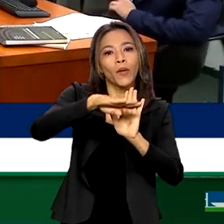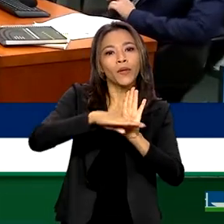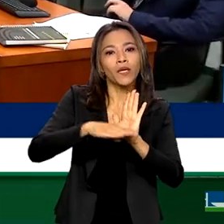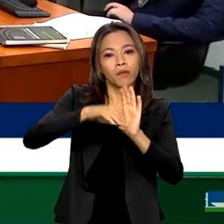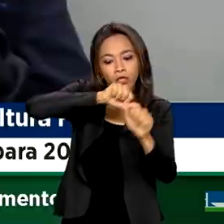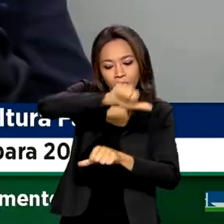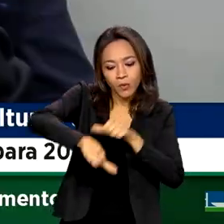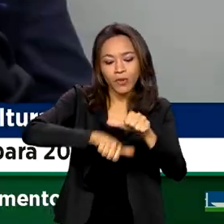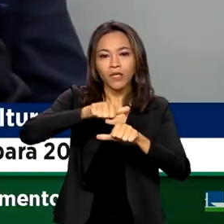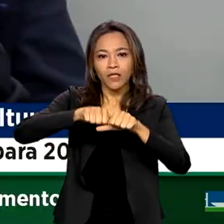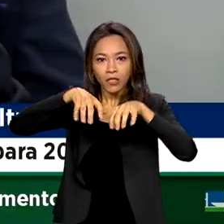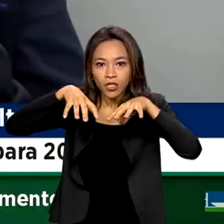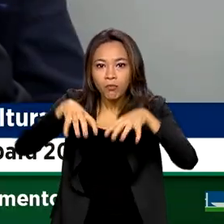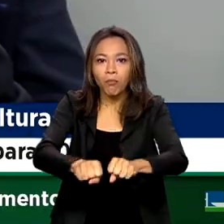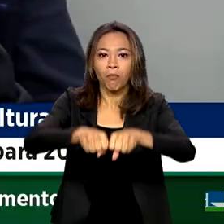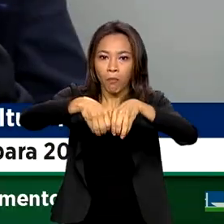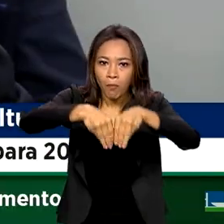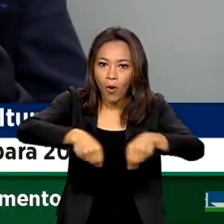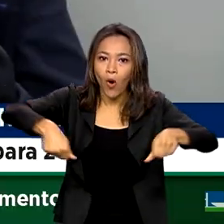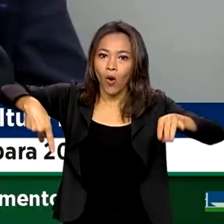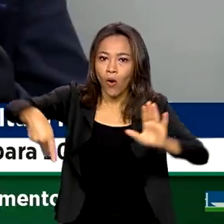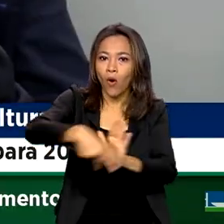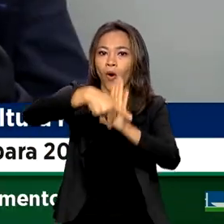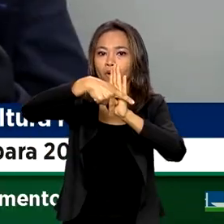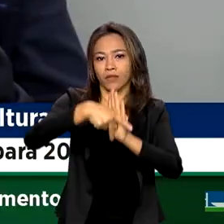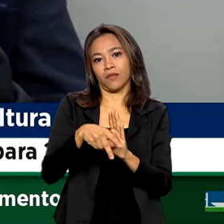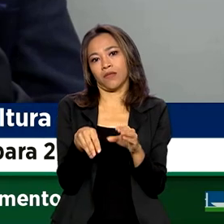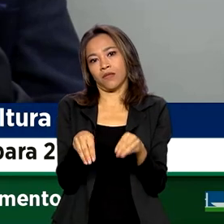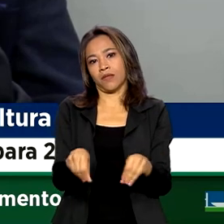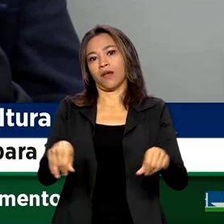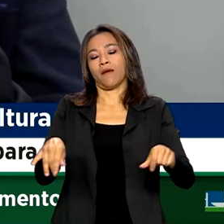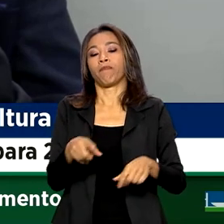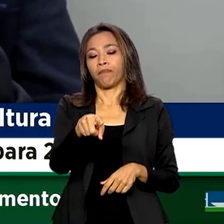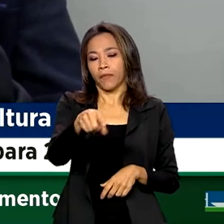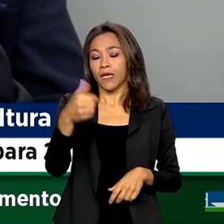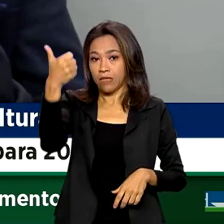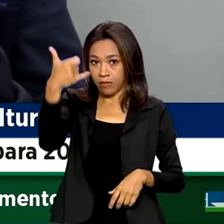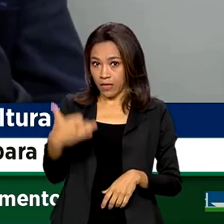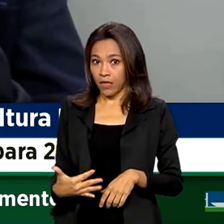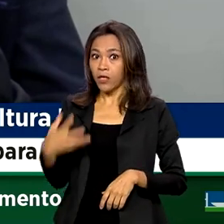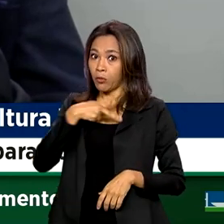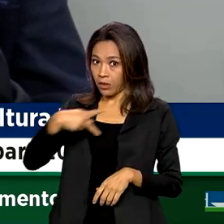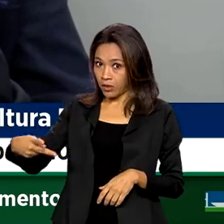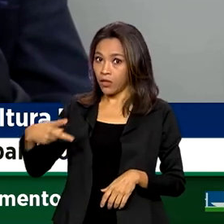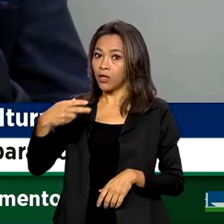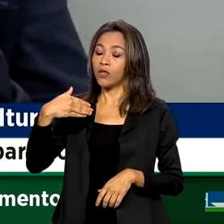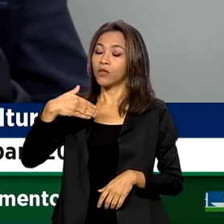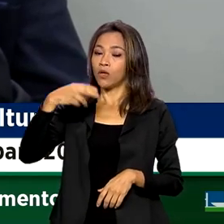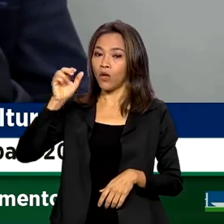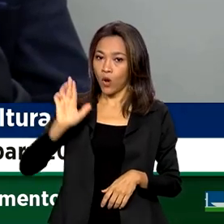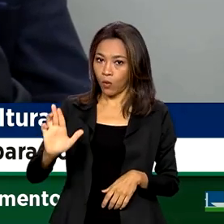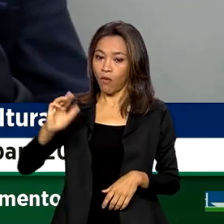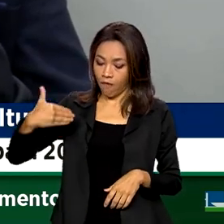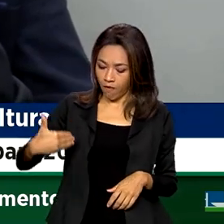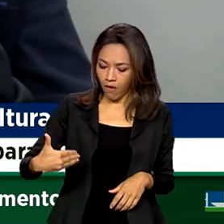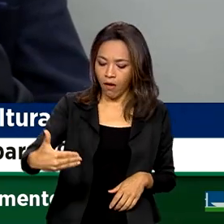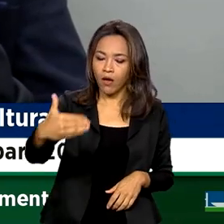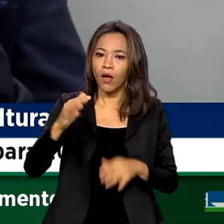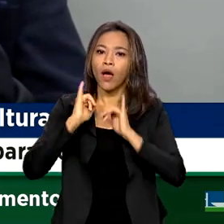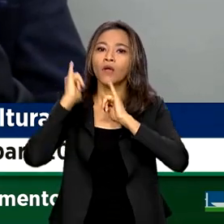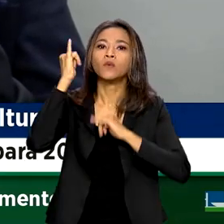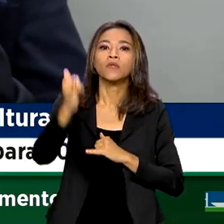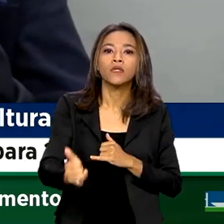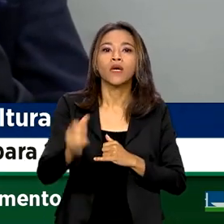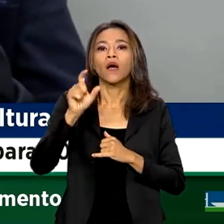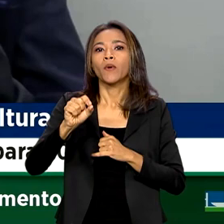Reforma Agrária. O presidente Lula deve anunciar um programa de reforma agrária nos próximos meses. E lá